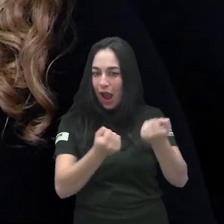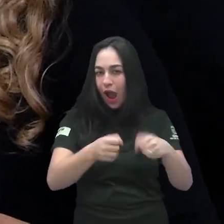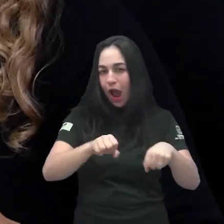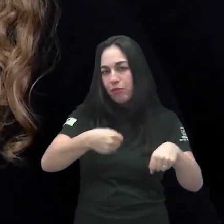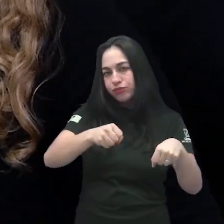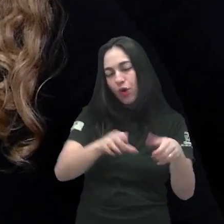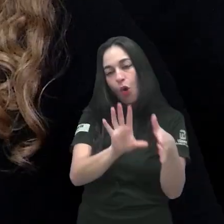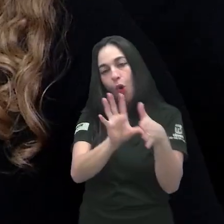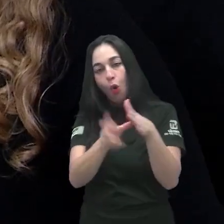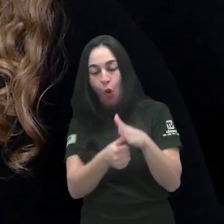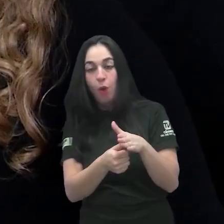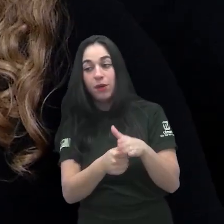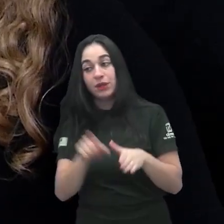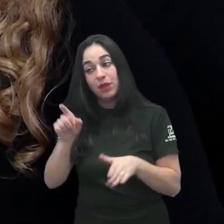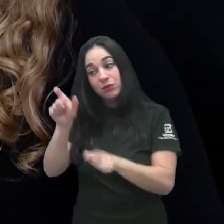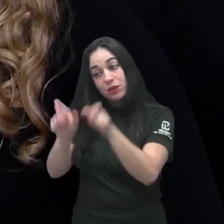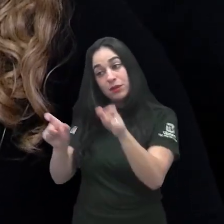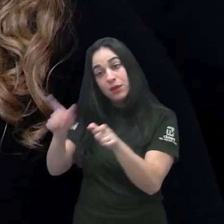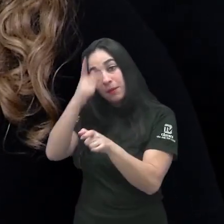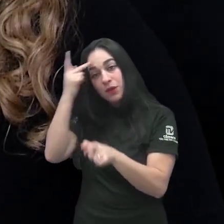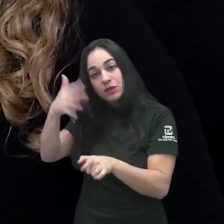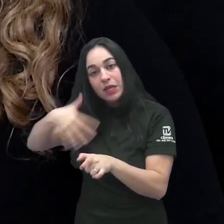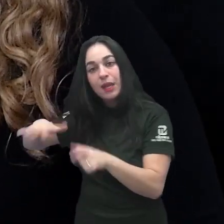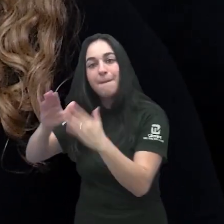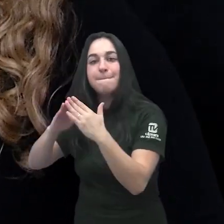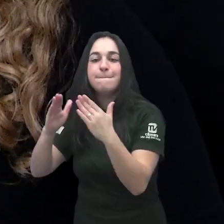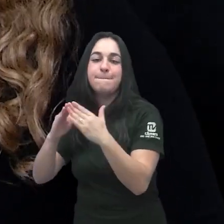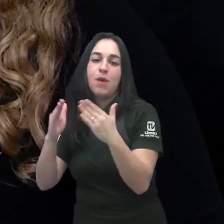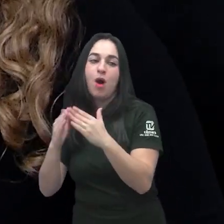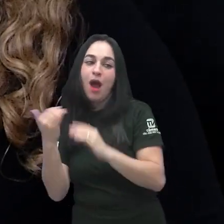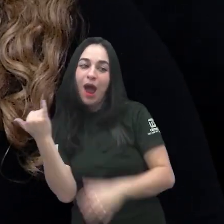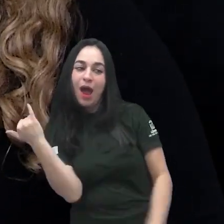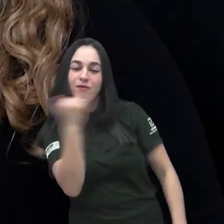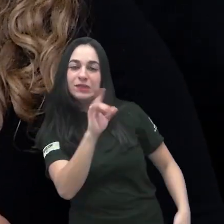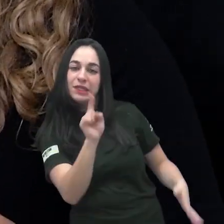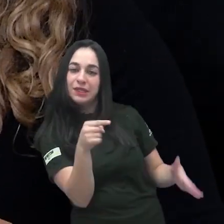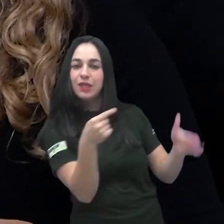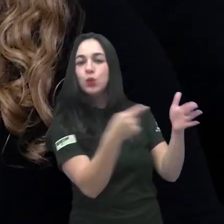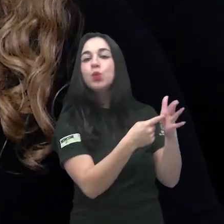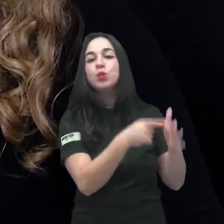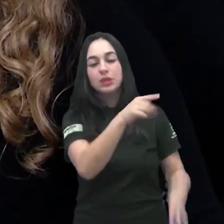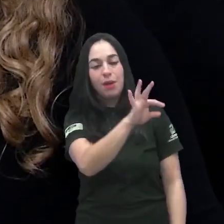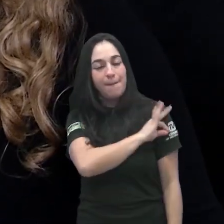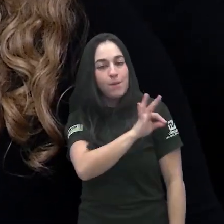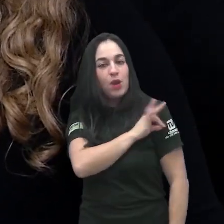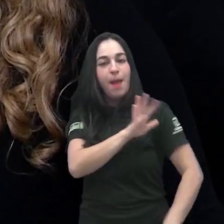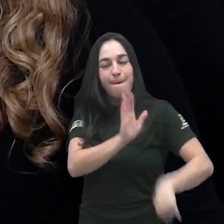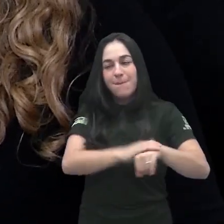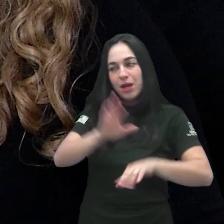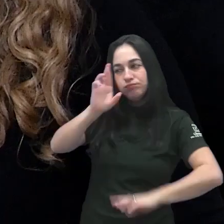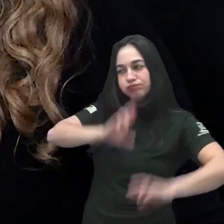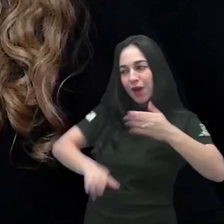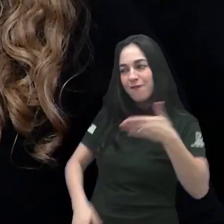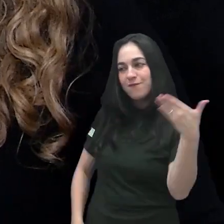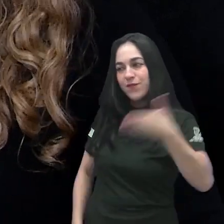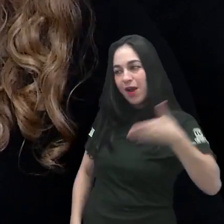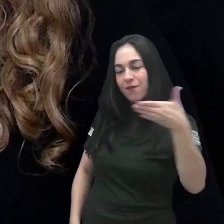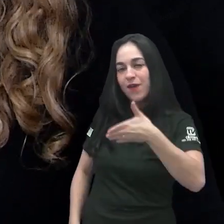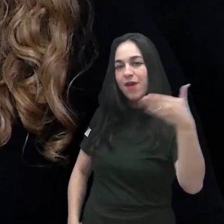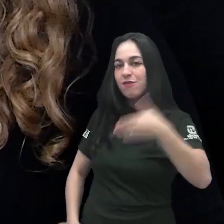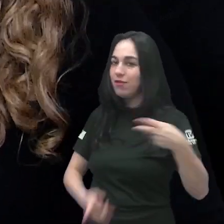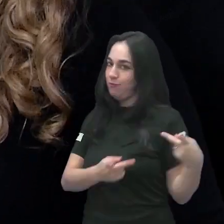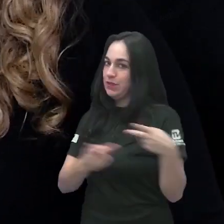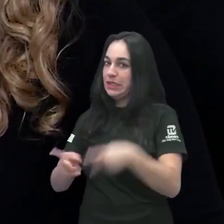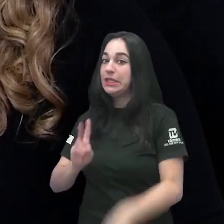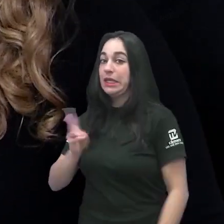população traz essas demandas para as autoridades, a Polícia Militar consegue ali fazer um patrulhamento mais